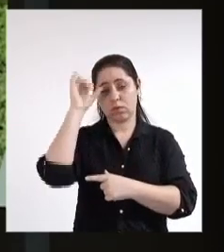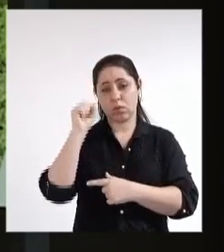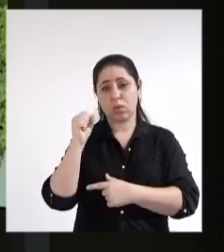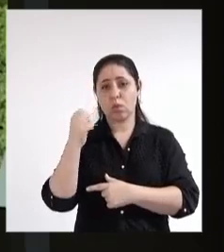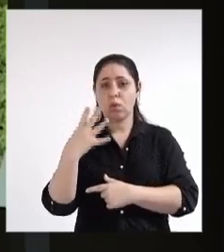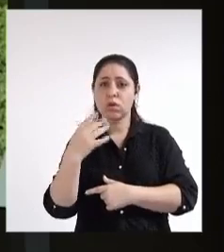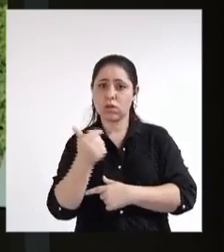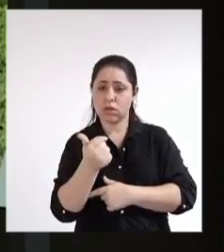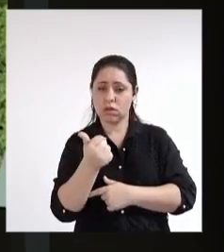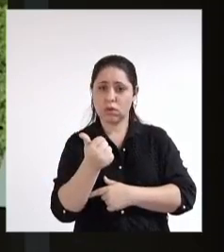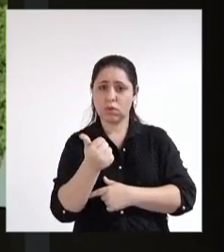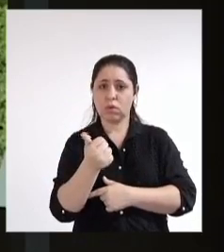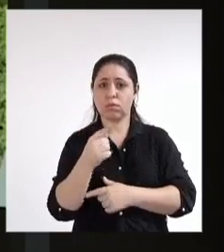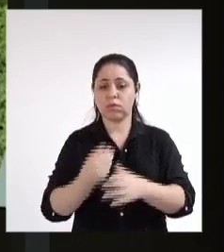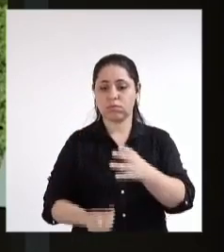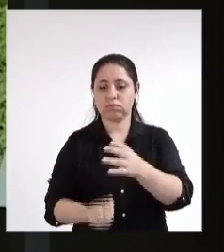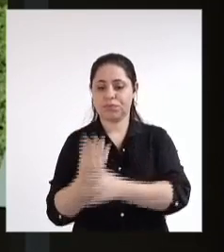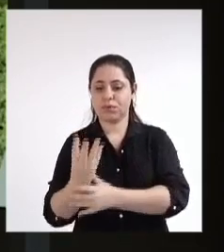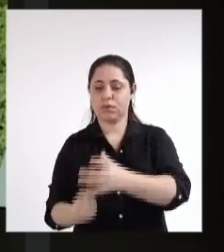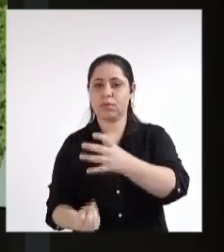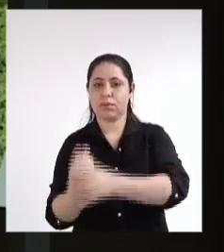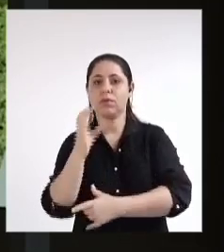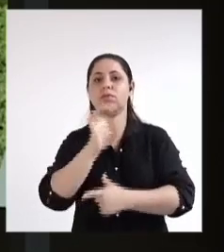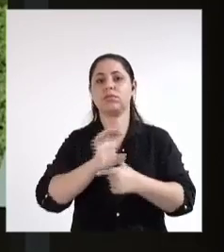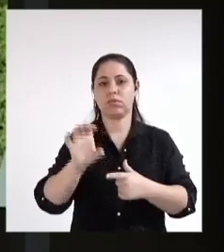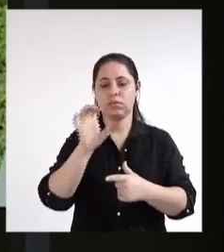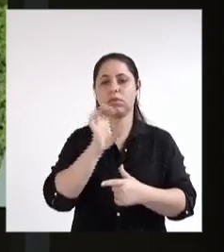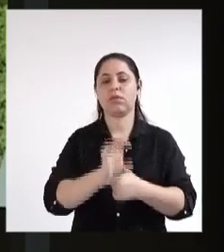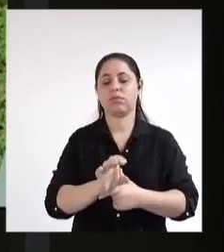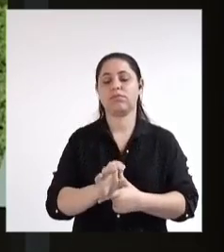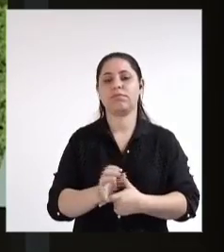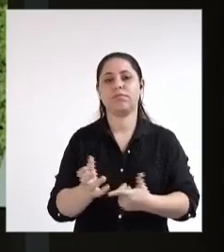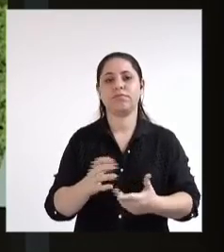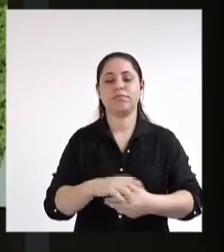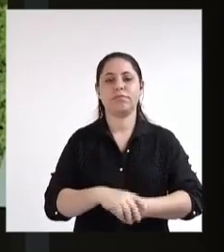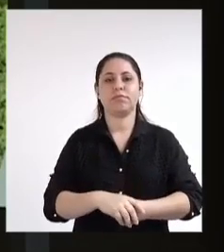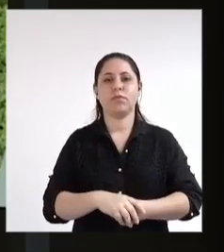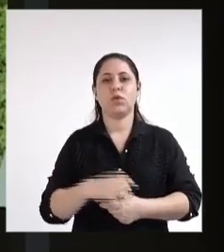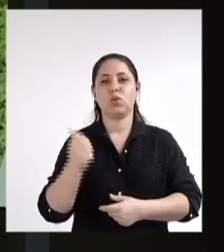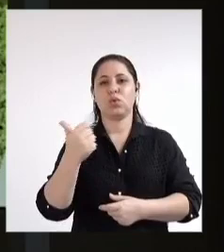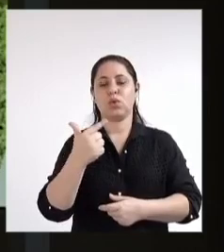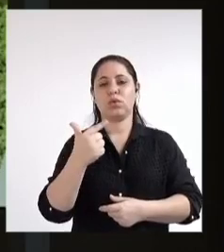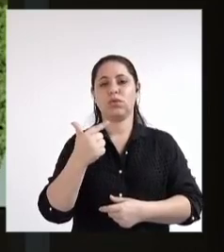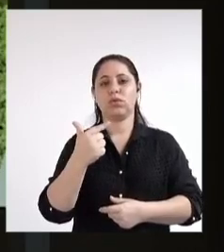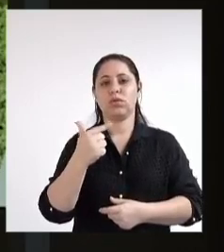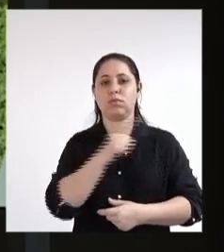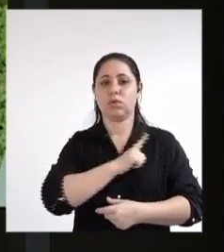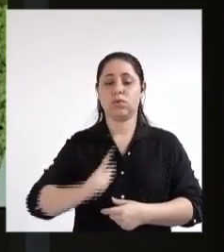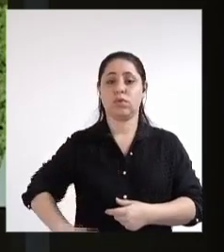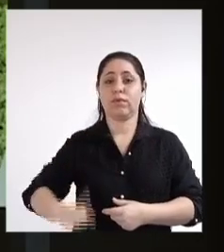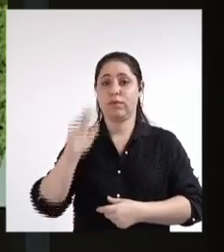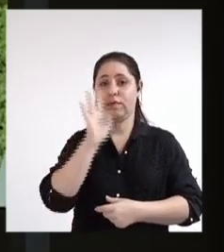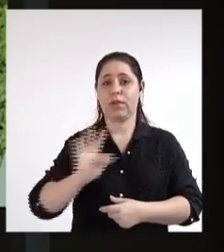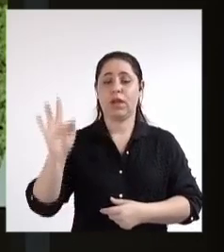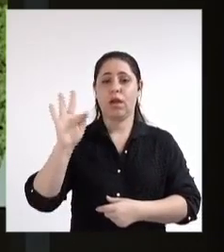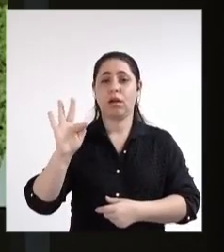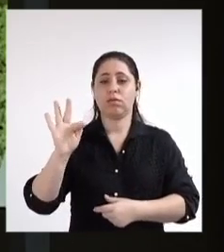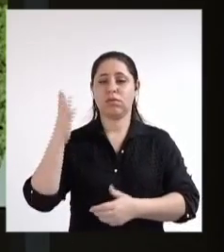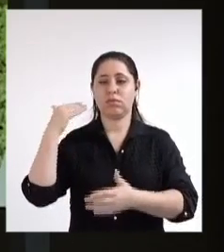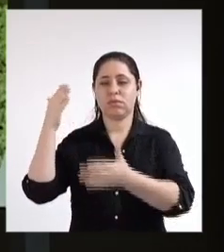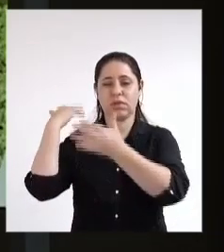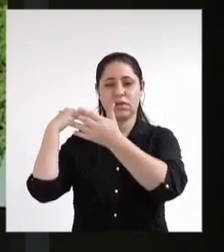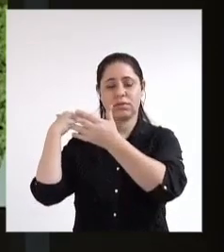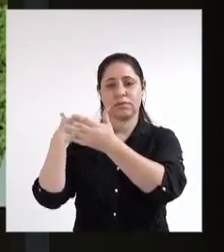41 delas criado reconhecido pelo estado é reconhecimento pelo estado 12 pelo governo federal são as mais antigas e algumas